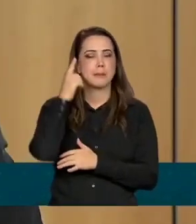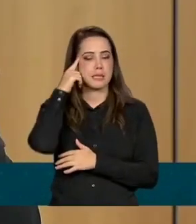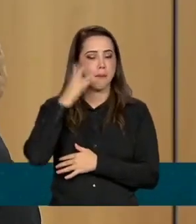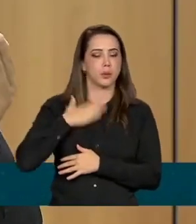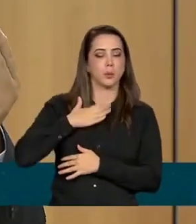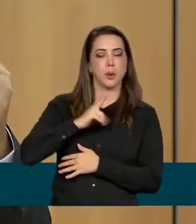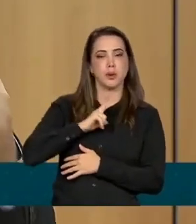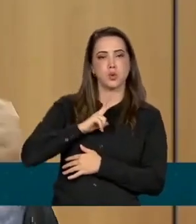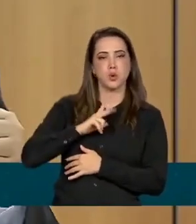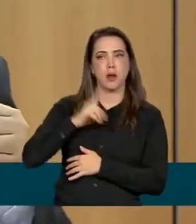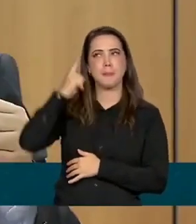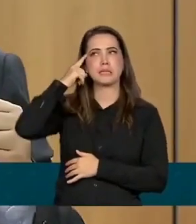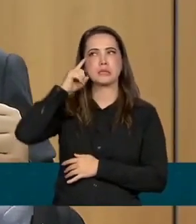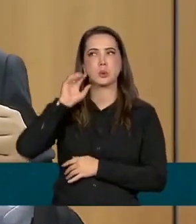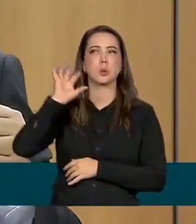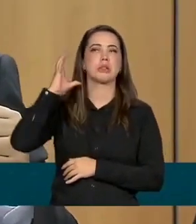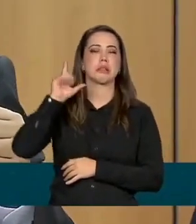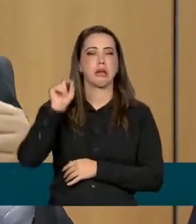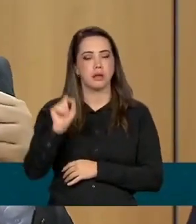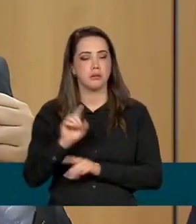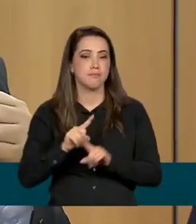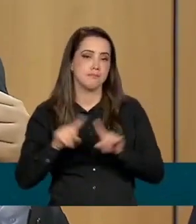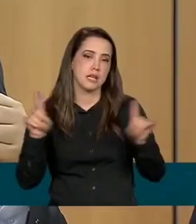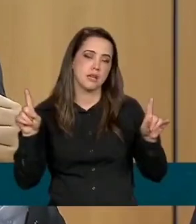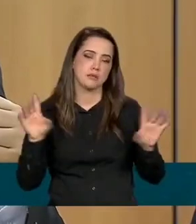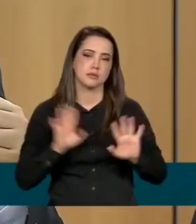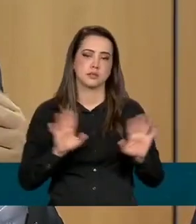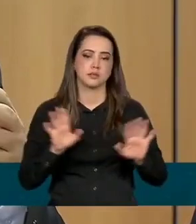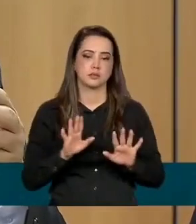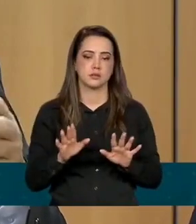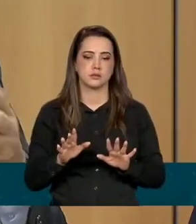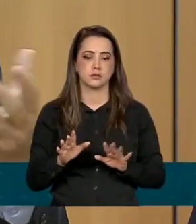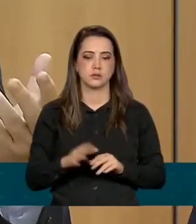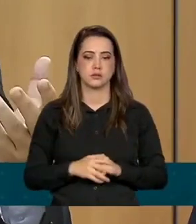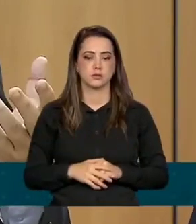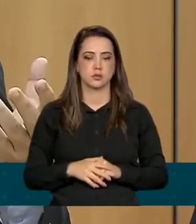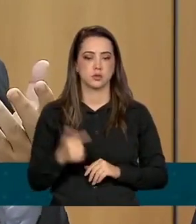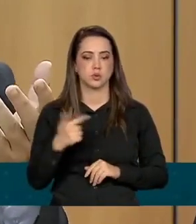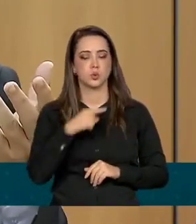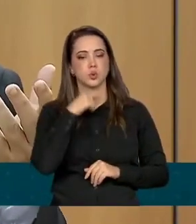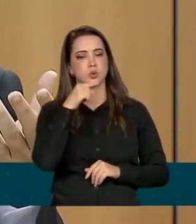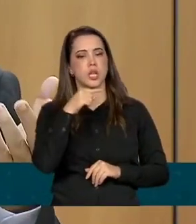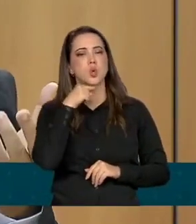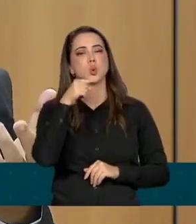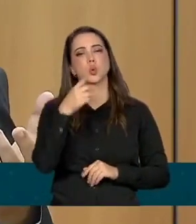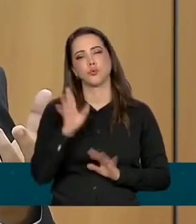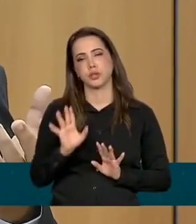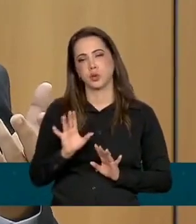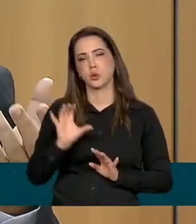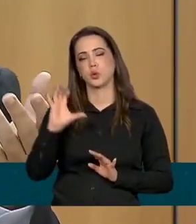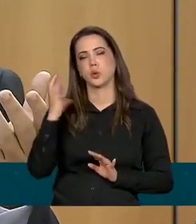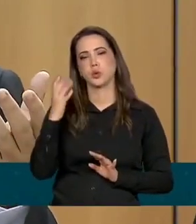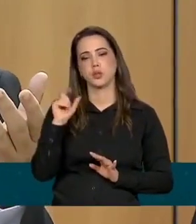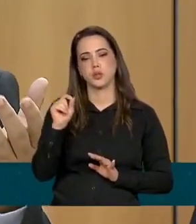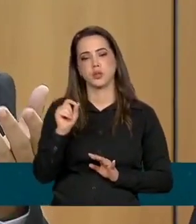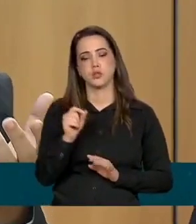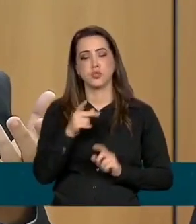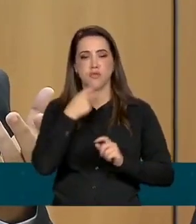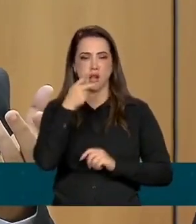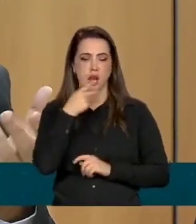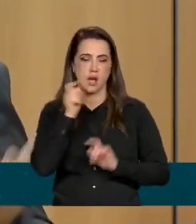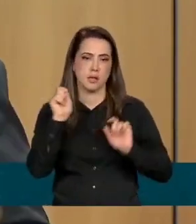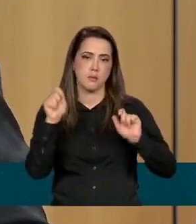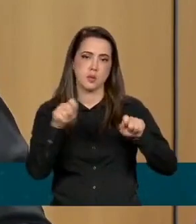exista. Mas não há dúvida da razoabilidade de se